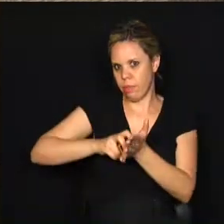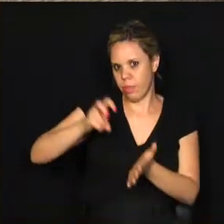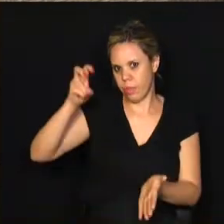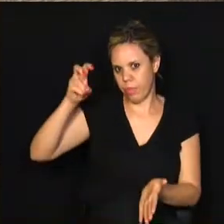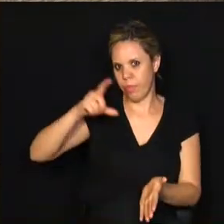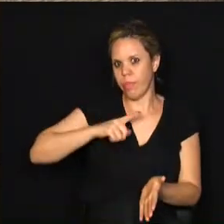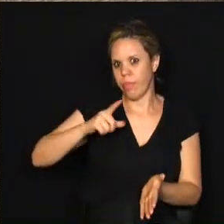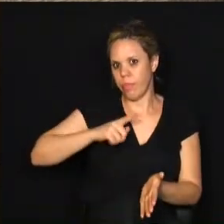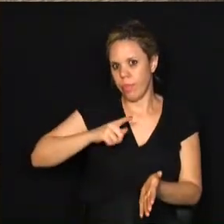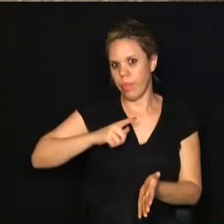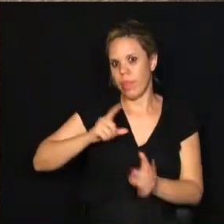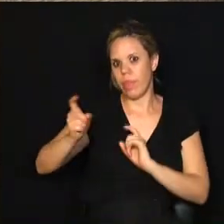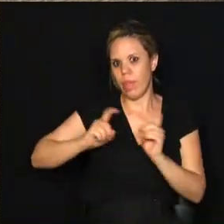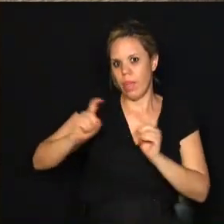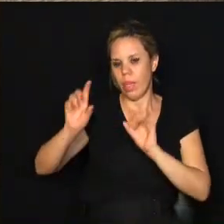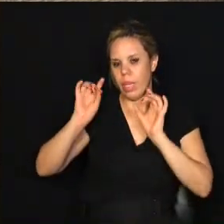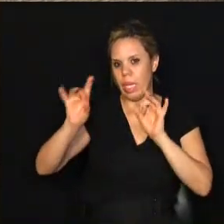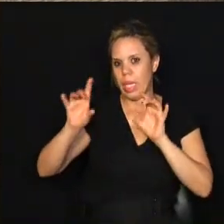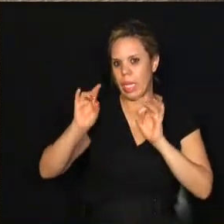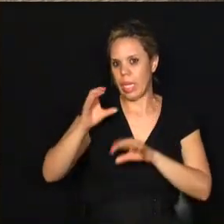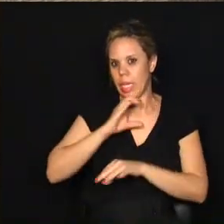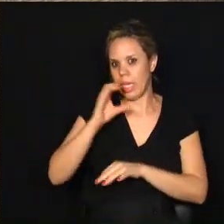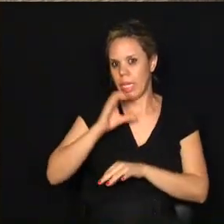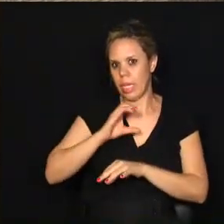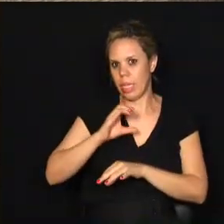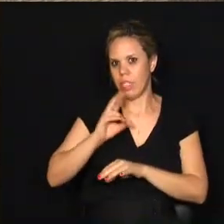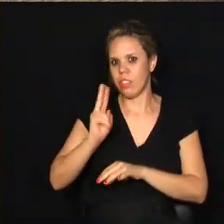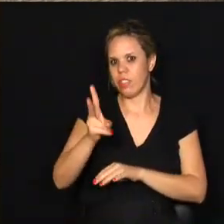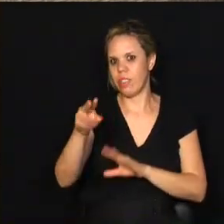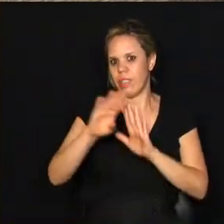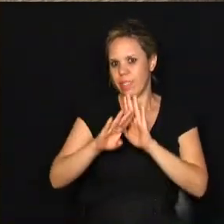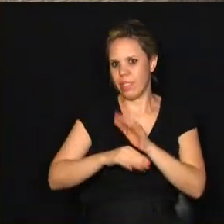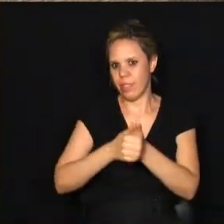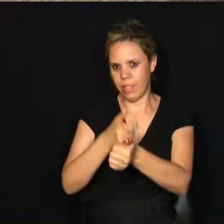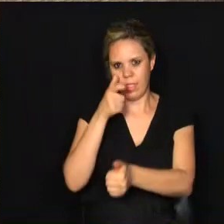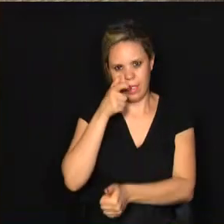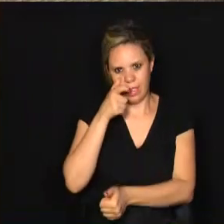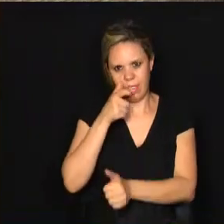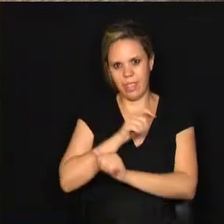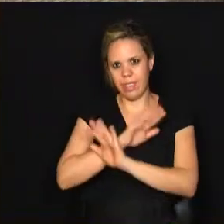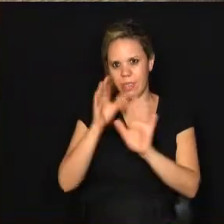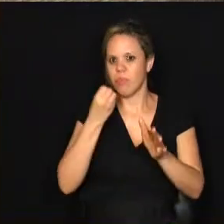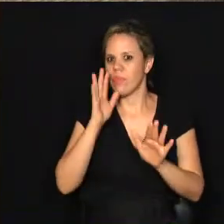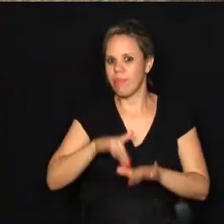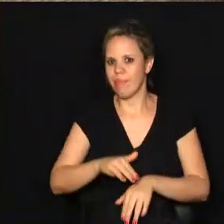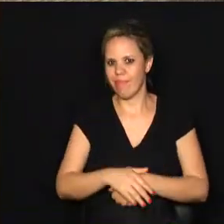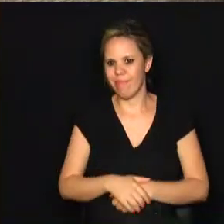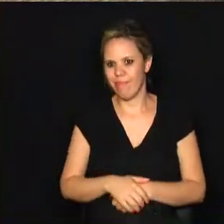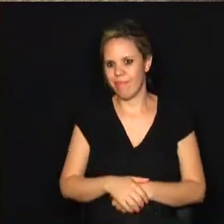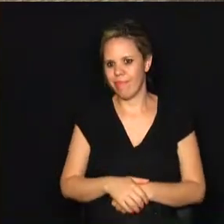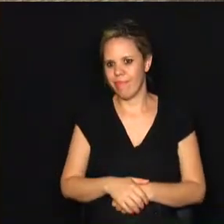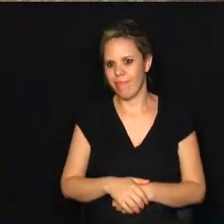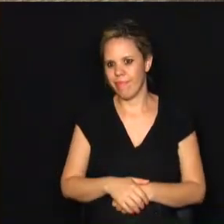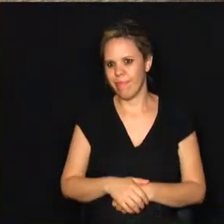nós temos as reuniões extraordinárias. Continue com a nossa programação. Uma boa tarde.